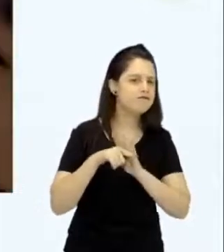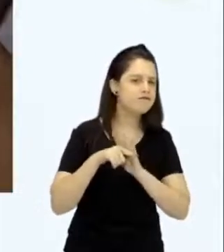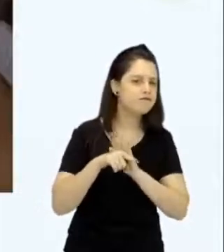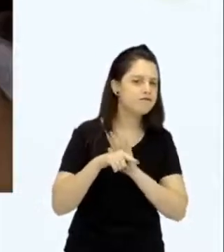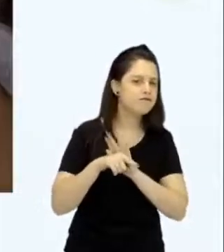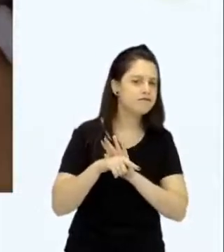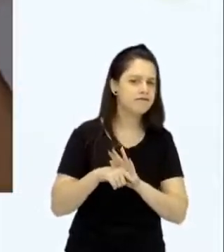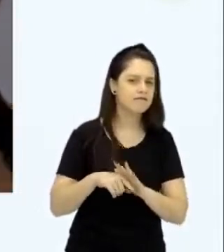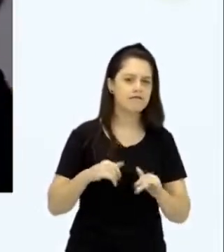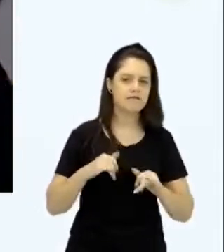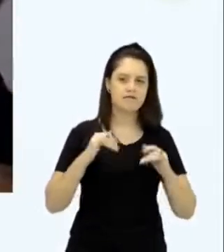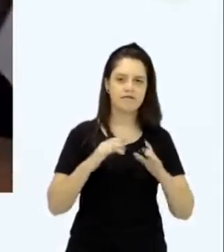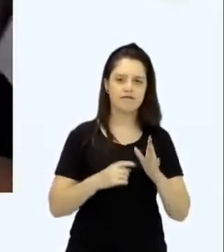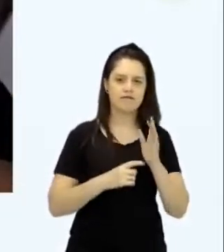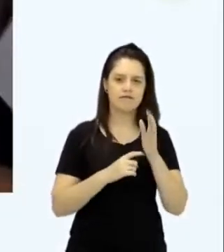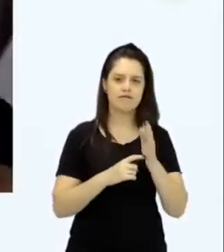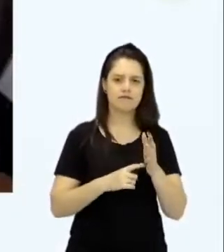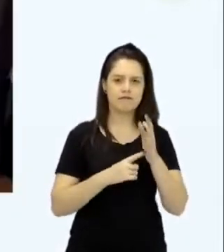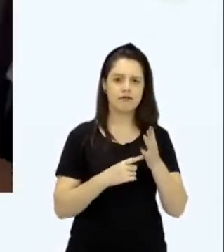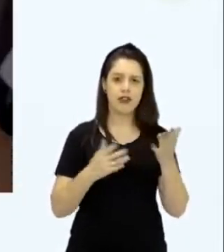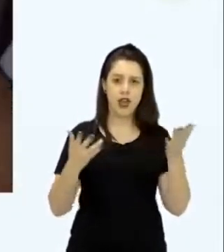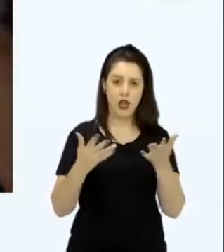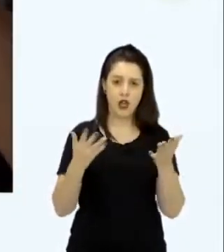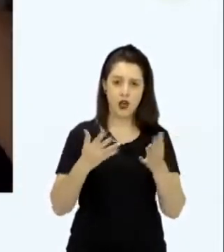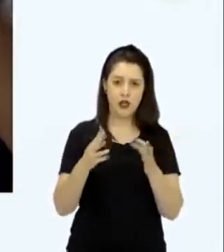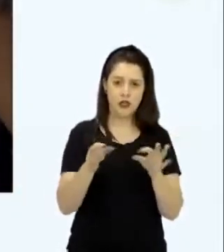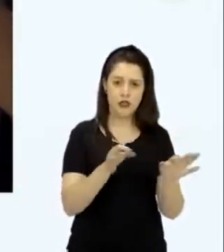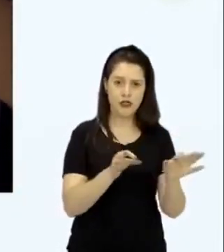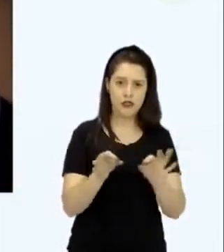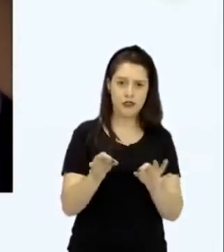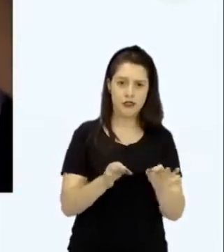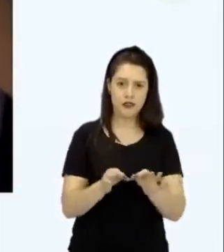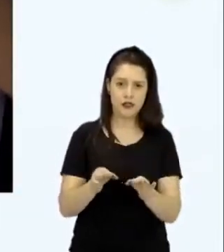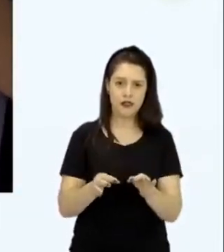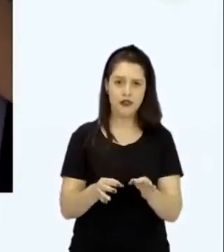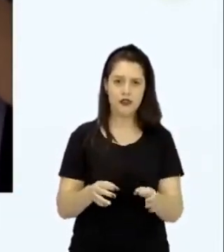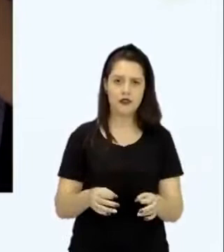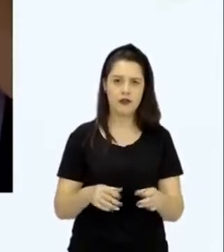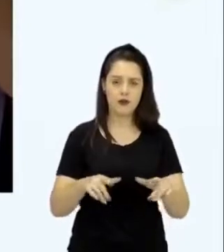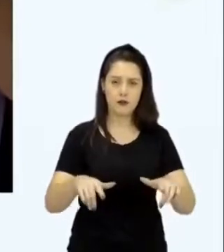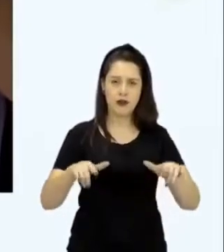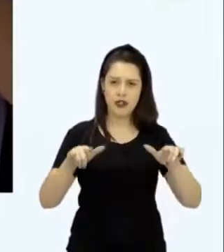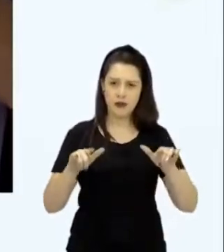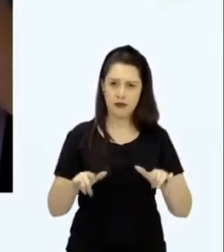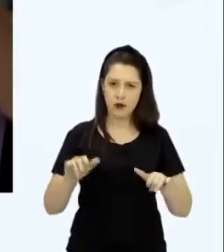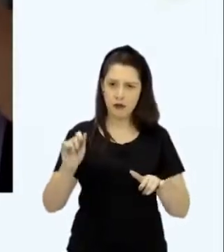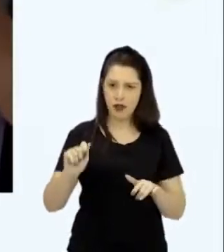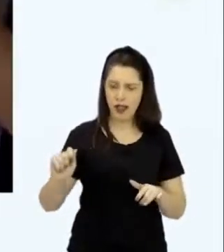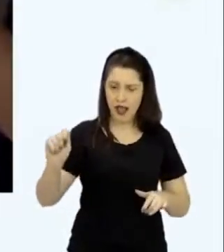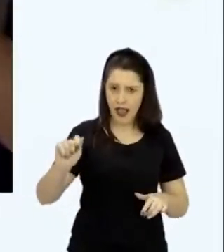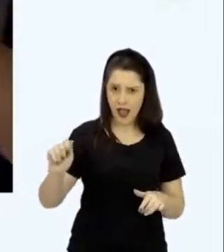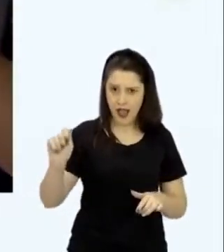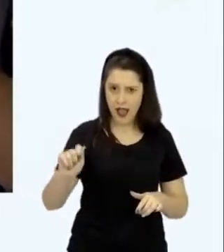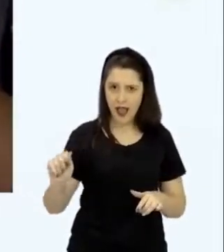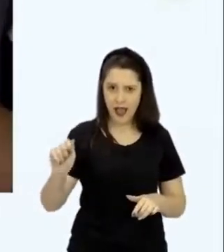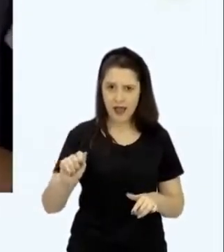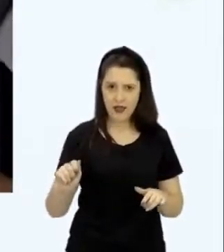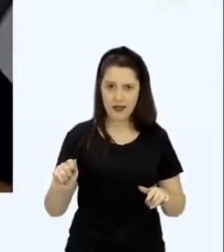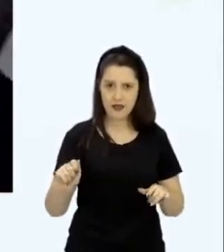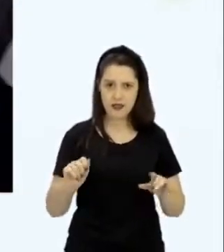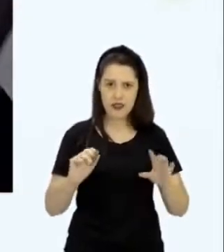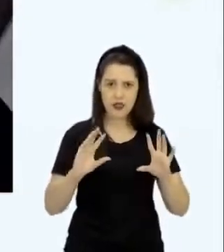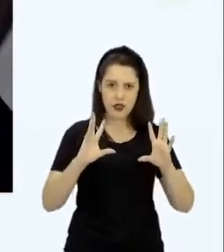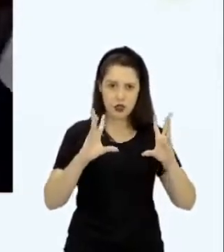funcionando. Gente, aqui a gente tem o nosso projeto montado. Então a gente tem a placa do Arduino conectada ao computador. A gente tem todos